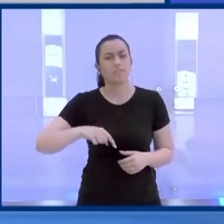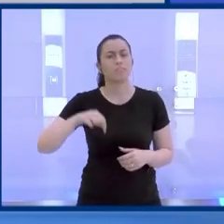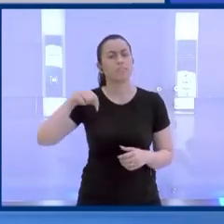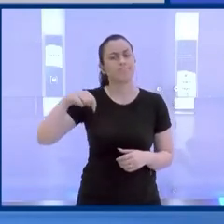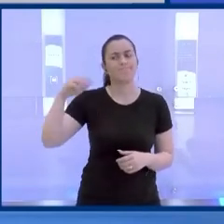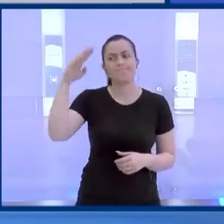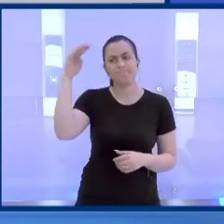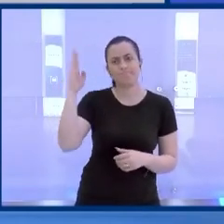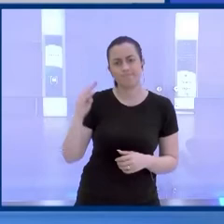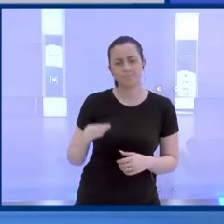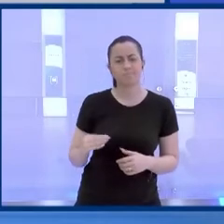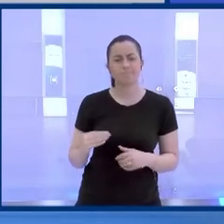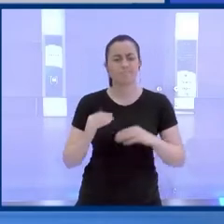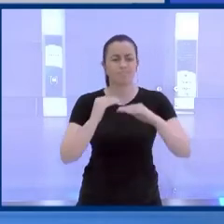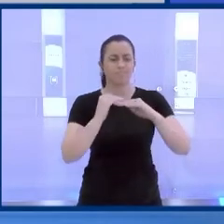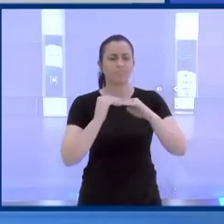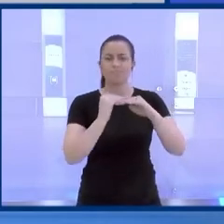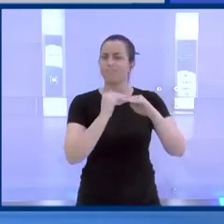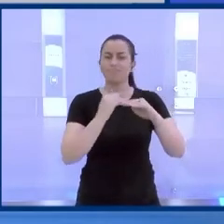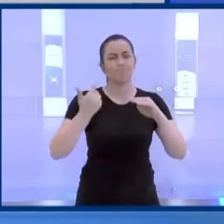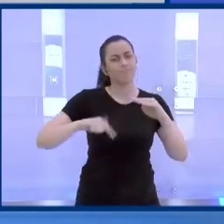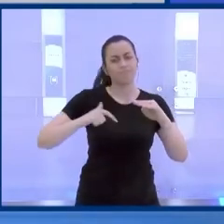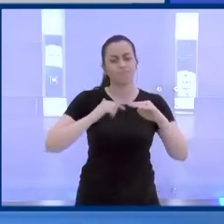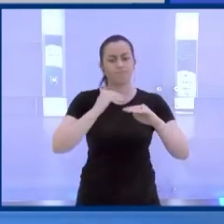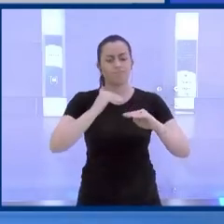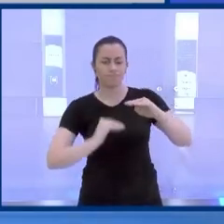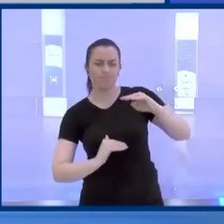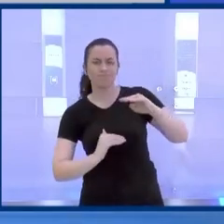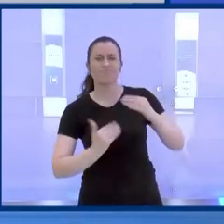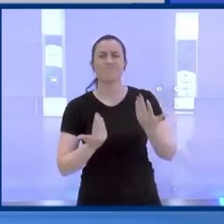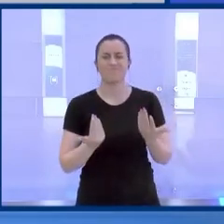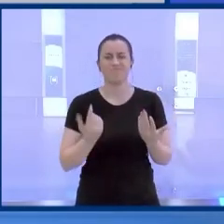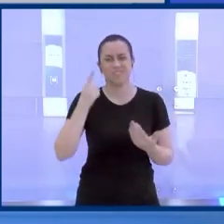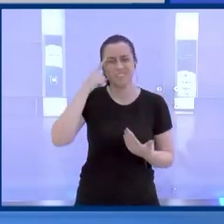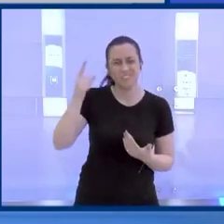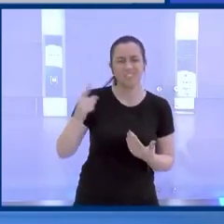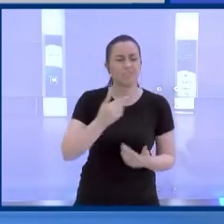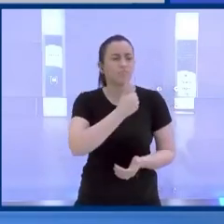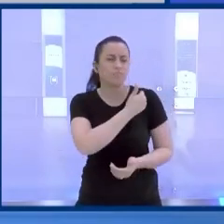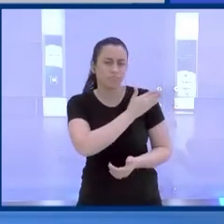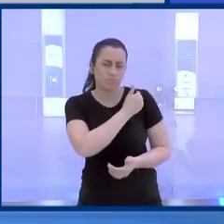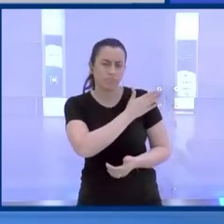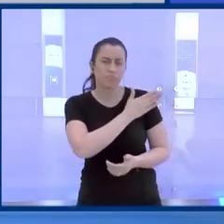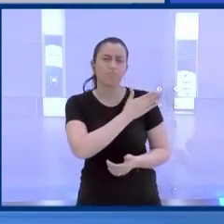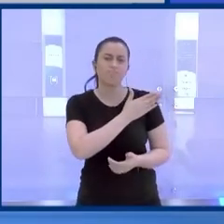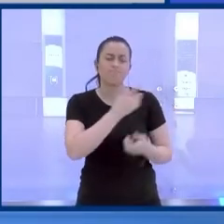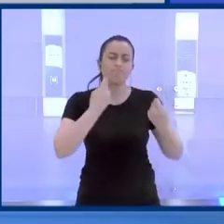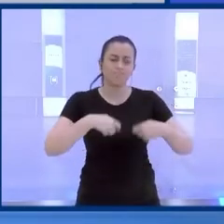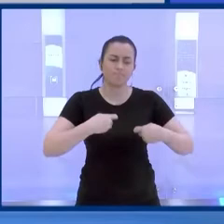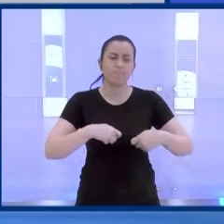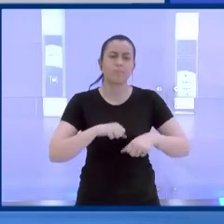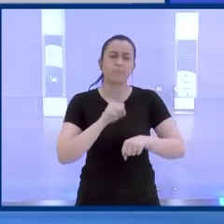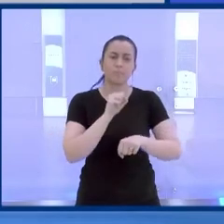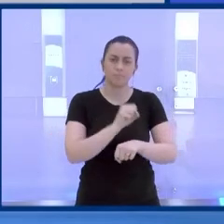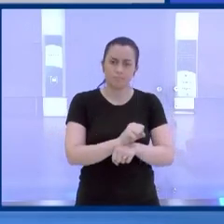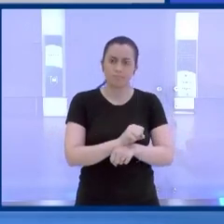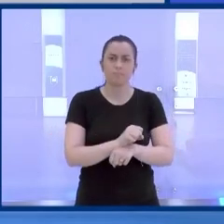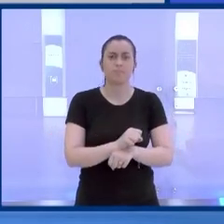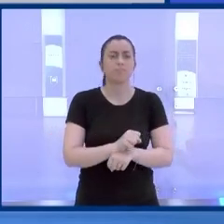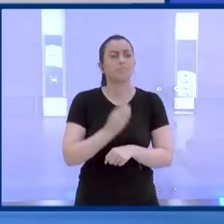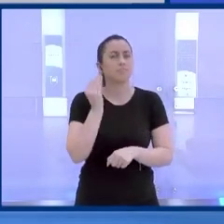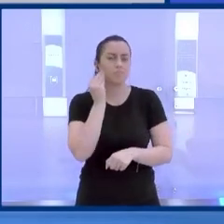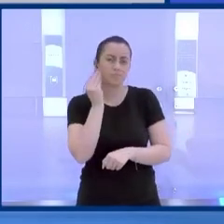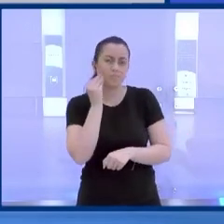desigualdades sociais. O governo precisa focar no bem-estar do seu povo e na redução de desigualdades, mas de